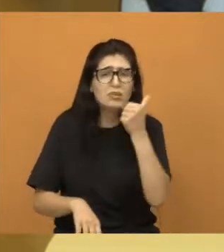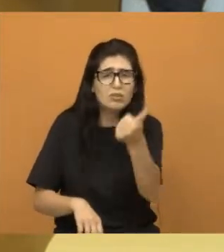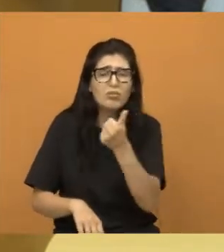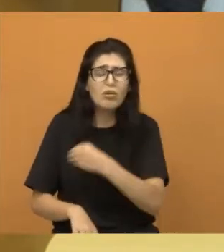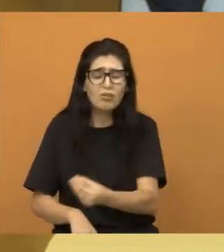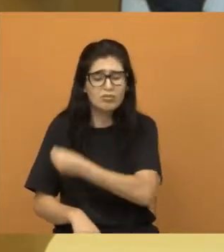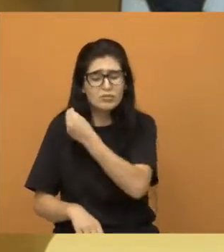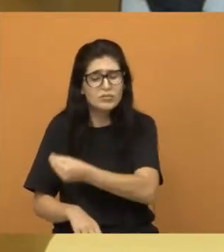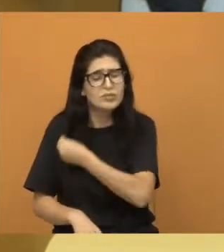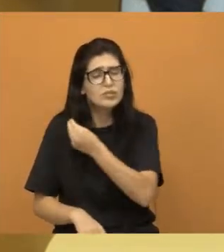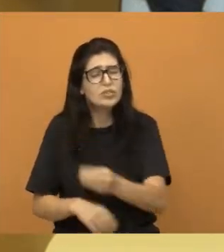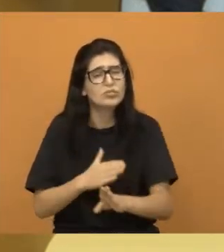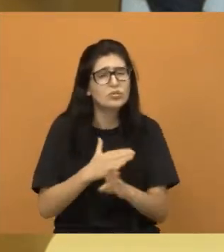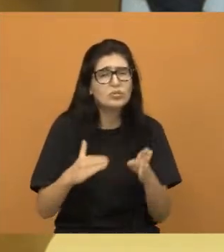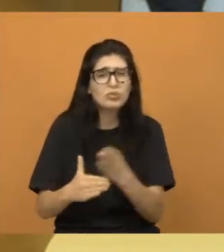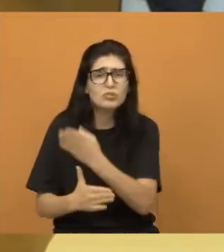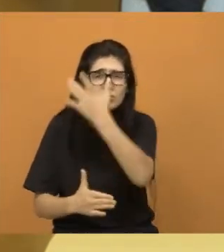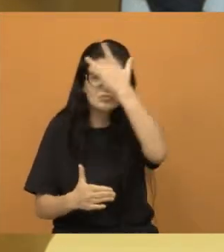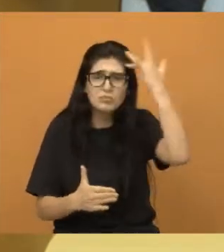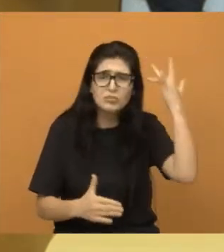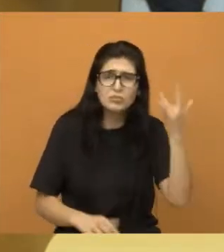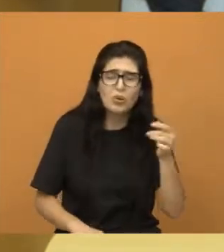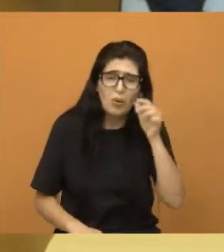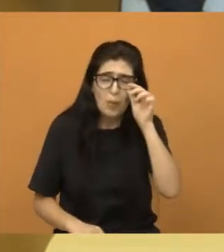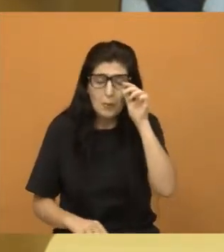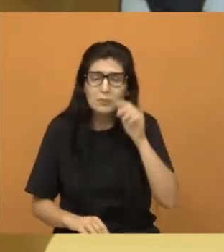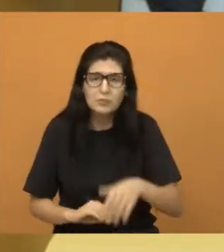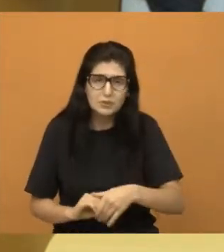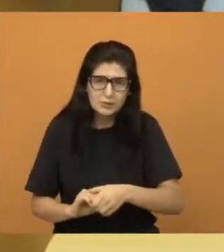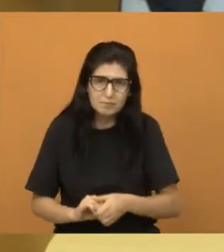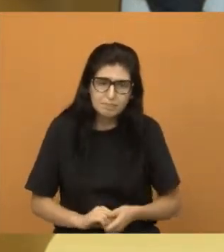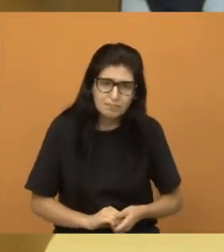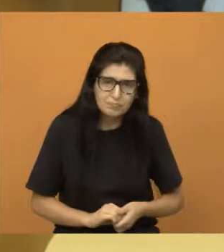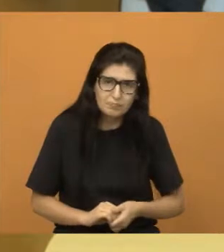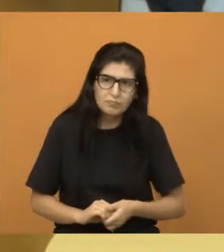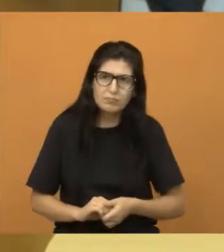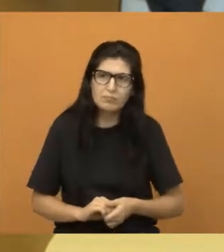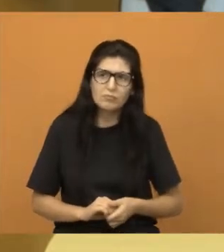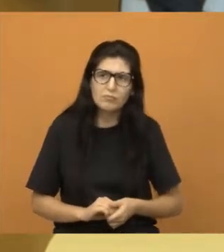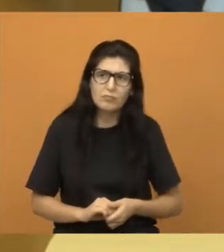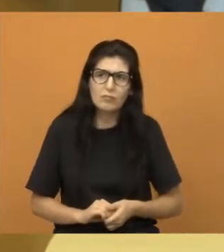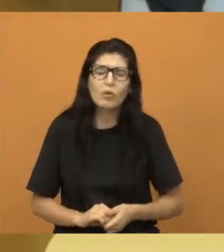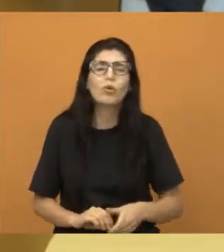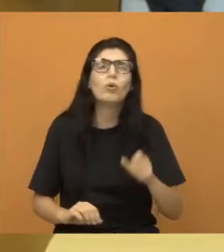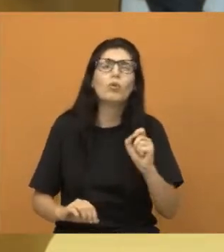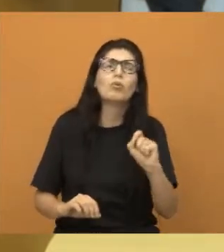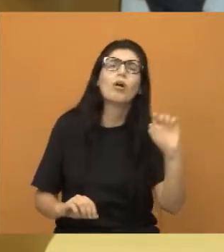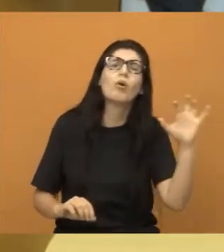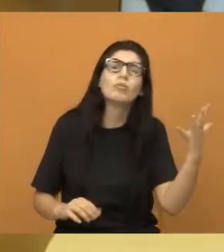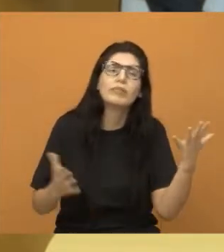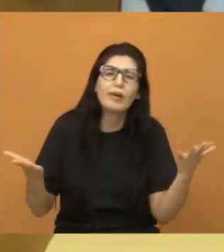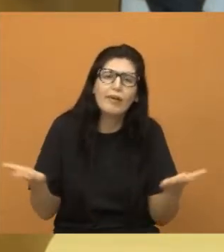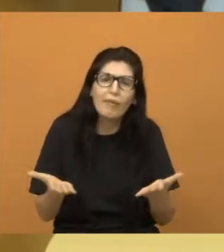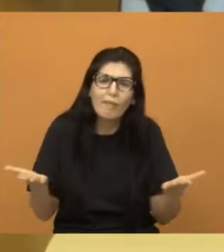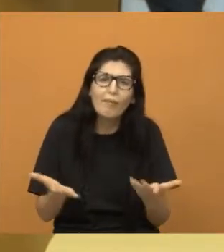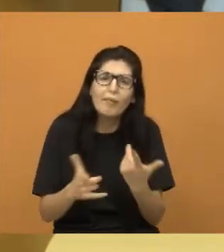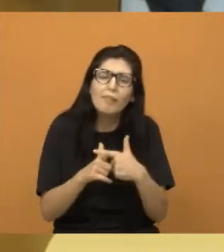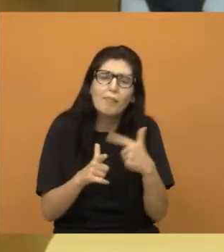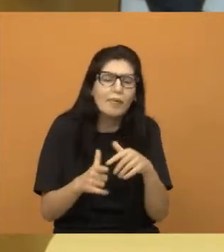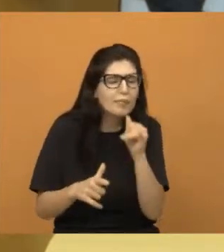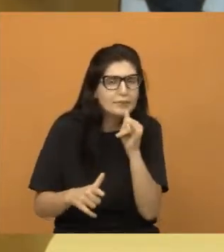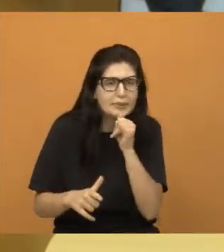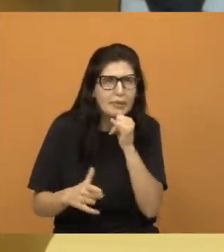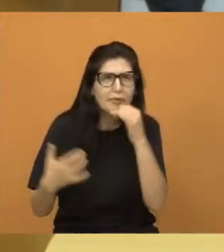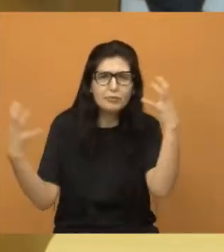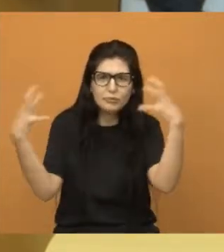vida e, inclusive, muitas que não impedem, né, de acontecer o que acontece agora nesse momento de chuva, que a gente pode usar como exemplo.